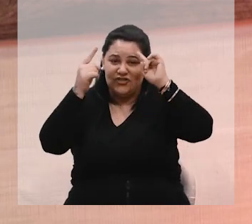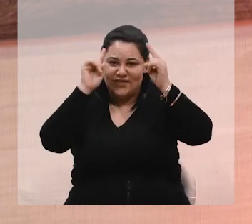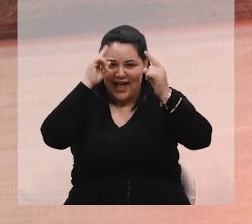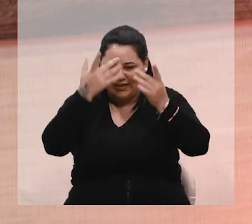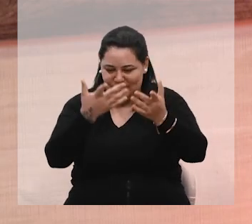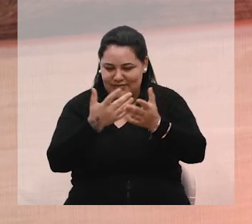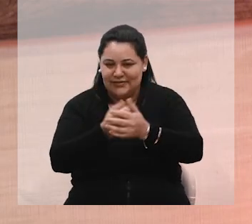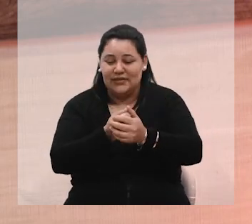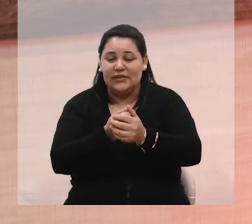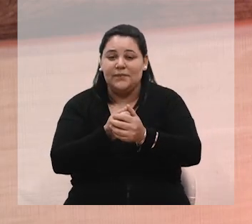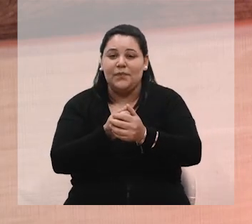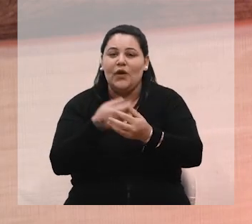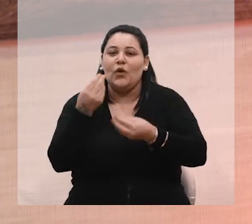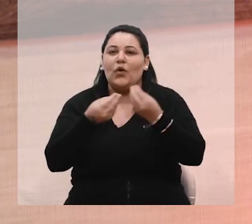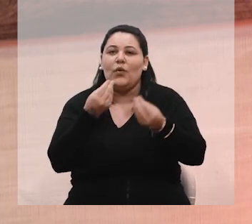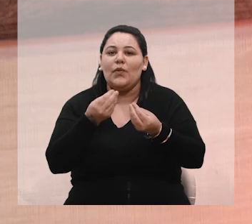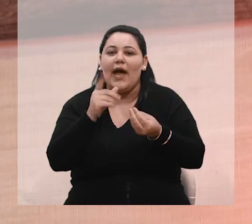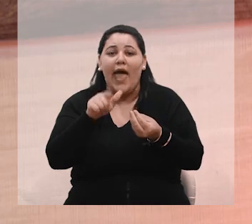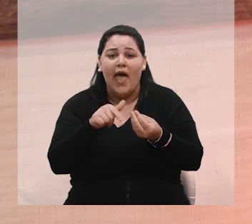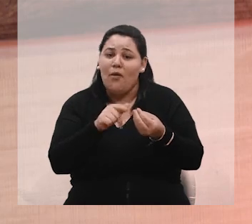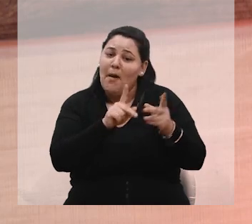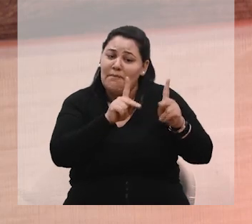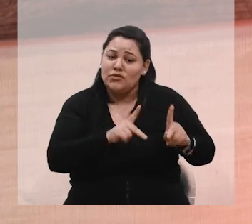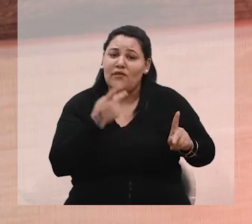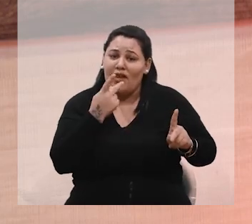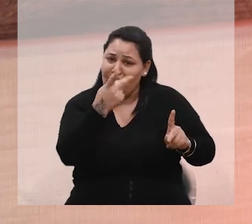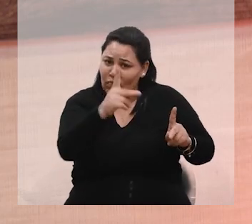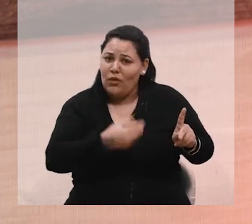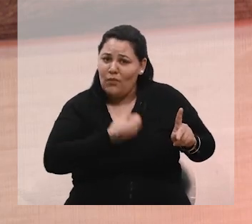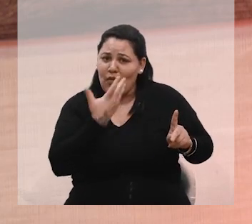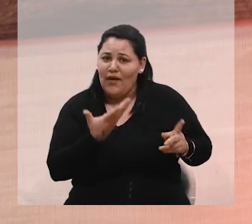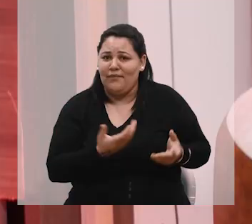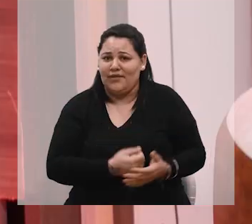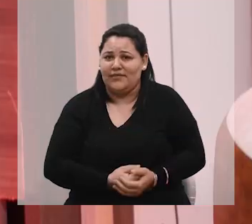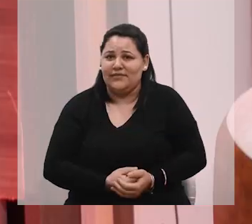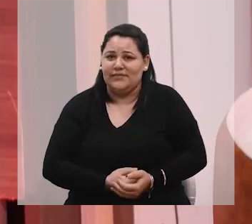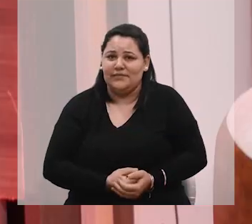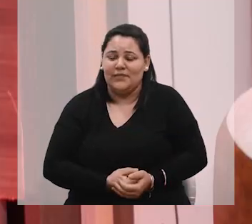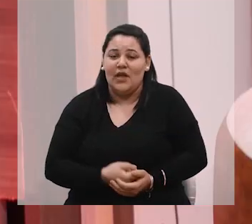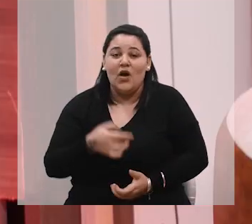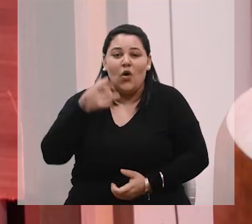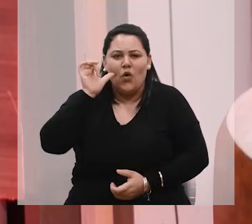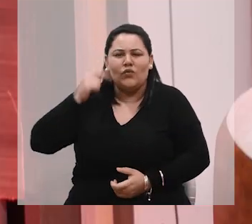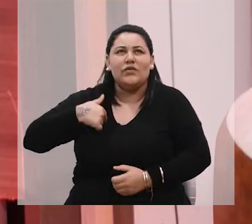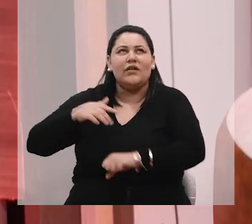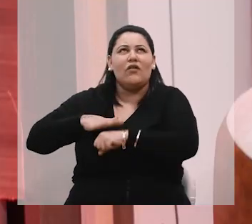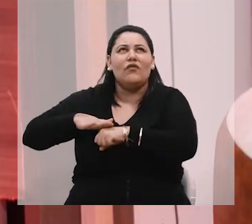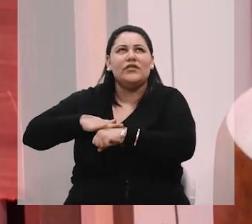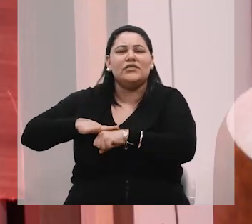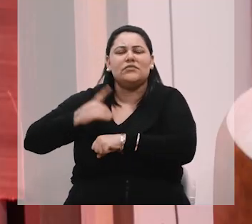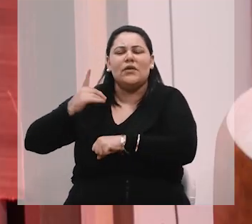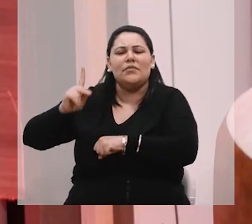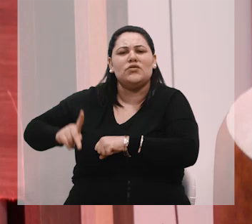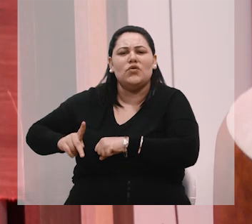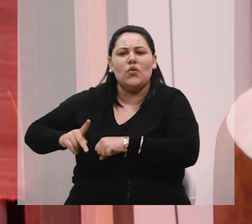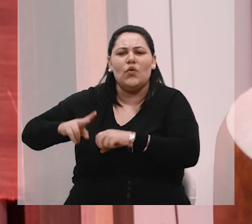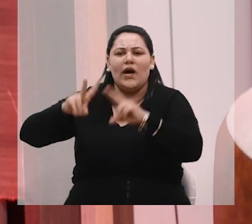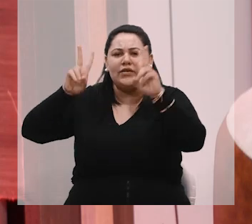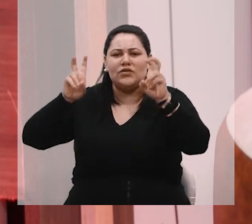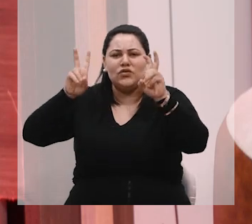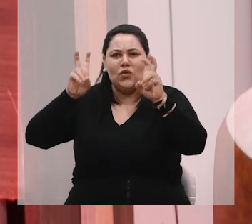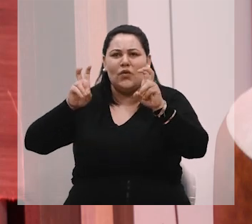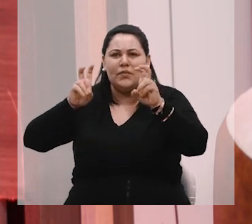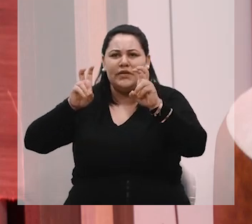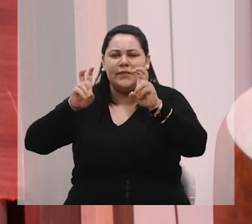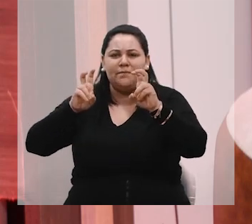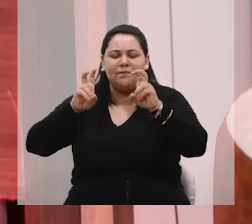olhar uma pessoa categorizando a tua poesia? Ontem eu estava conversando com alguém sobre